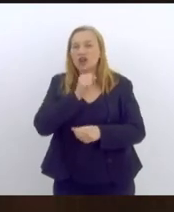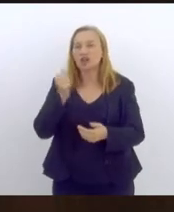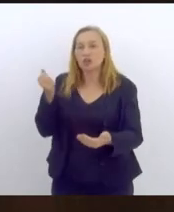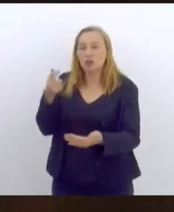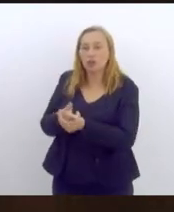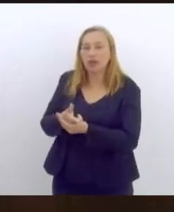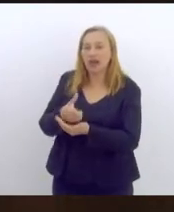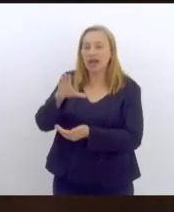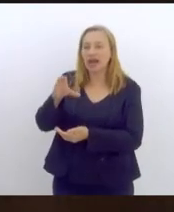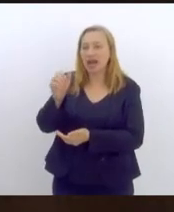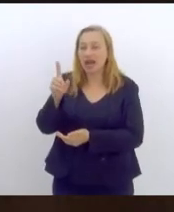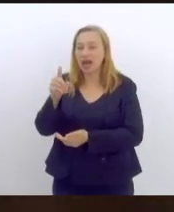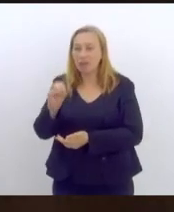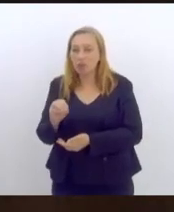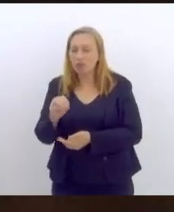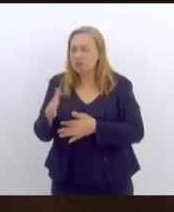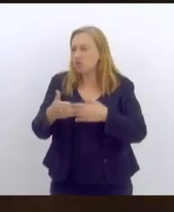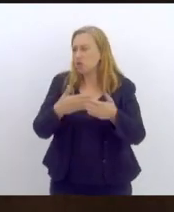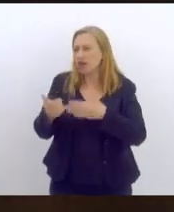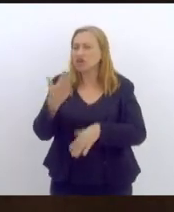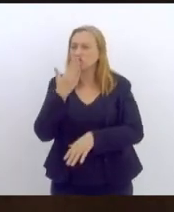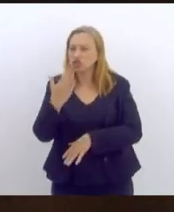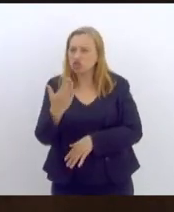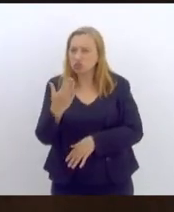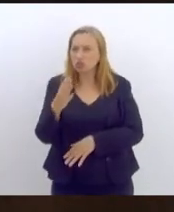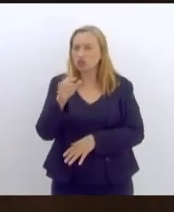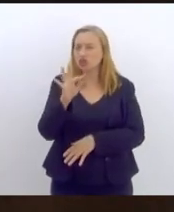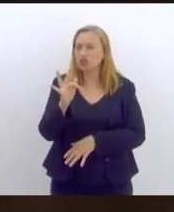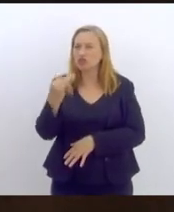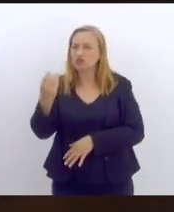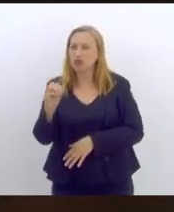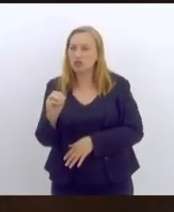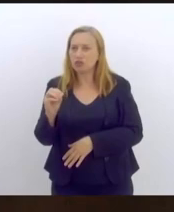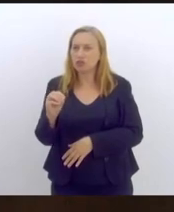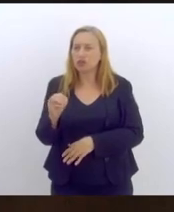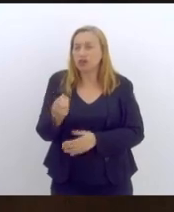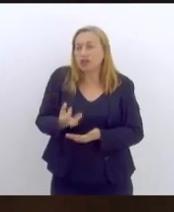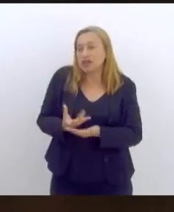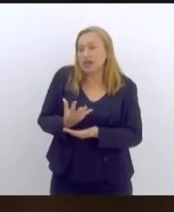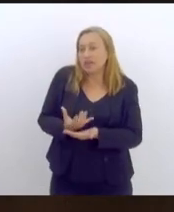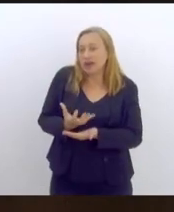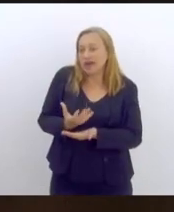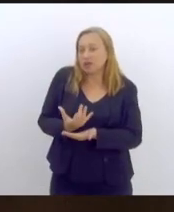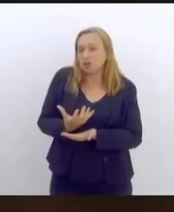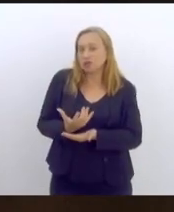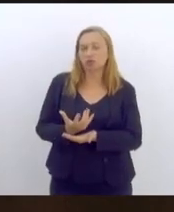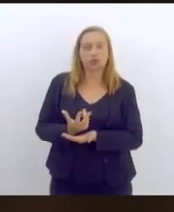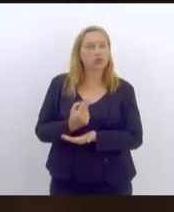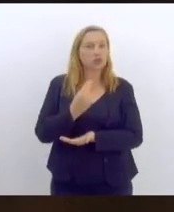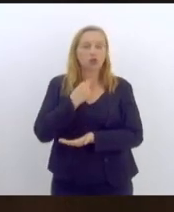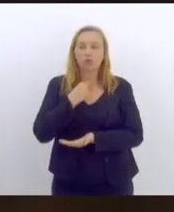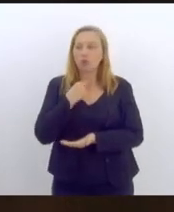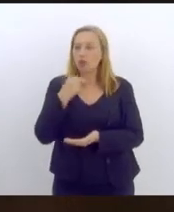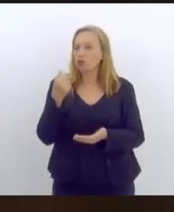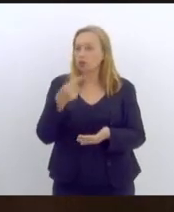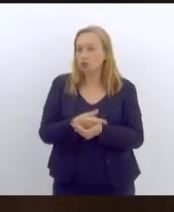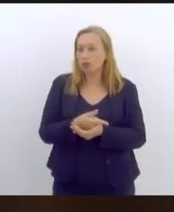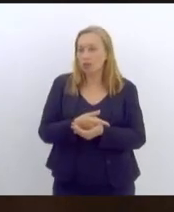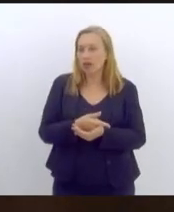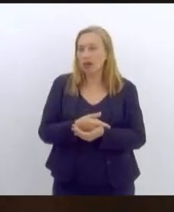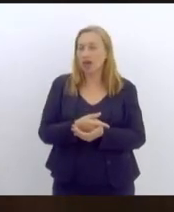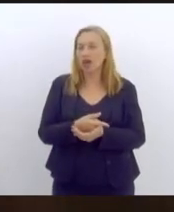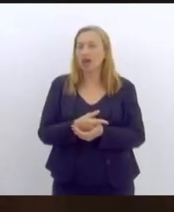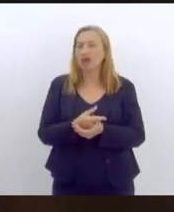seja de cobre, qualquer tipo de cabos de fio, queimados. Aqueles que foram queimados, foram